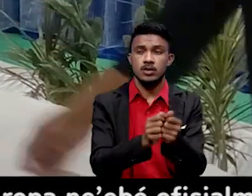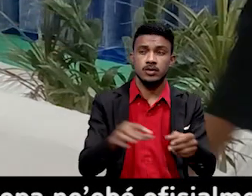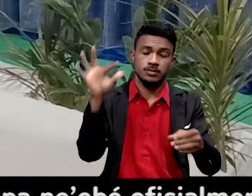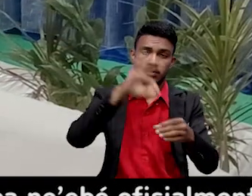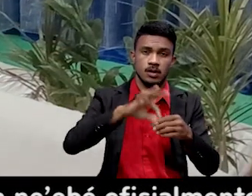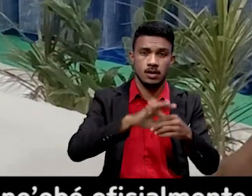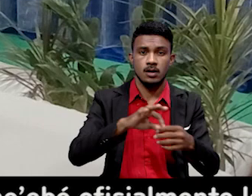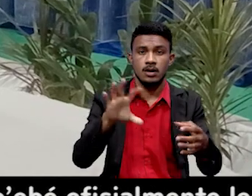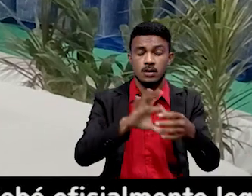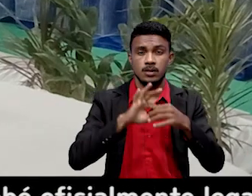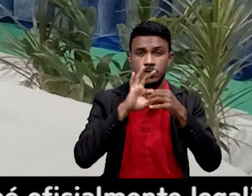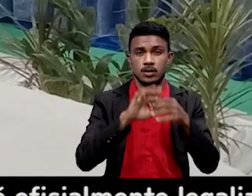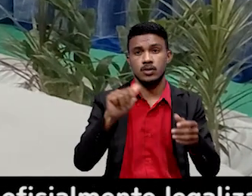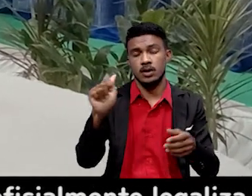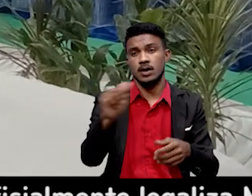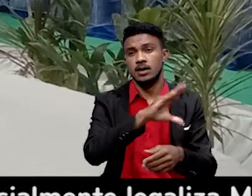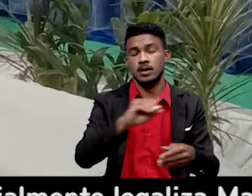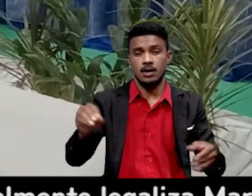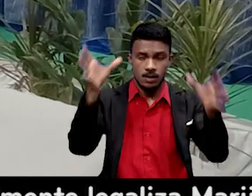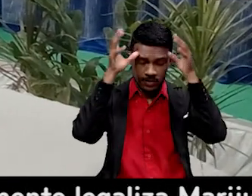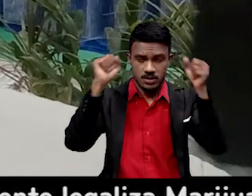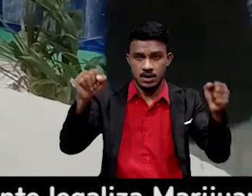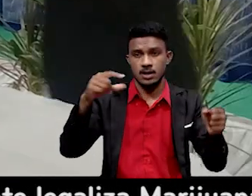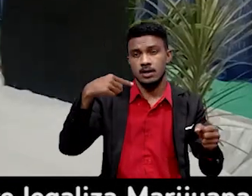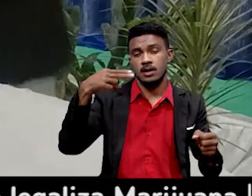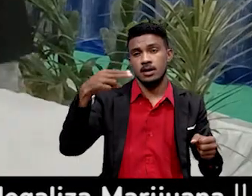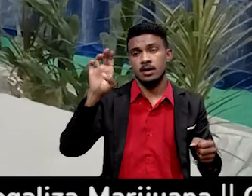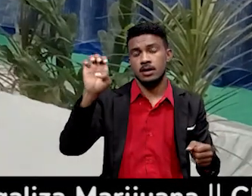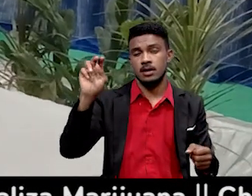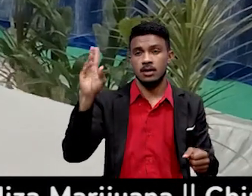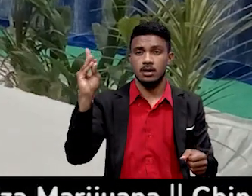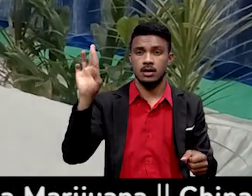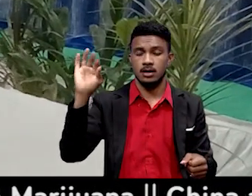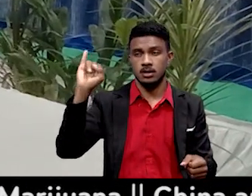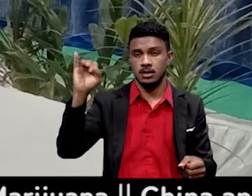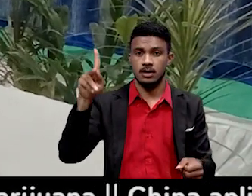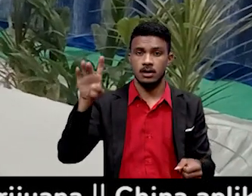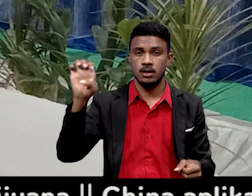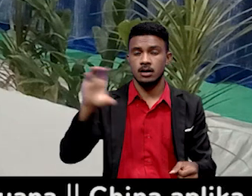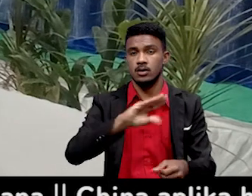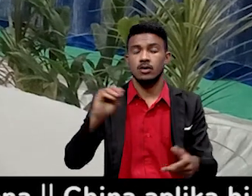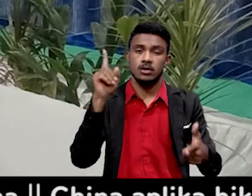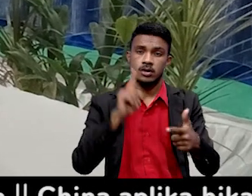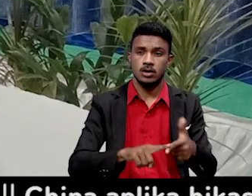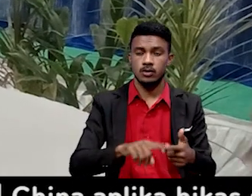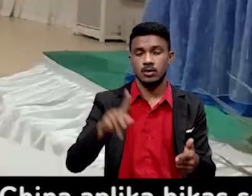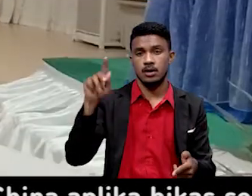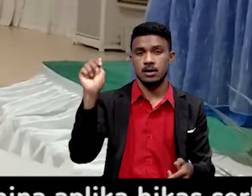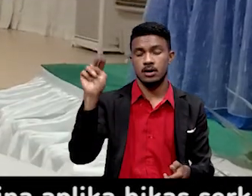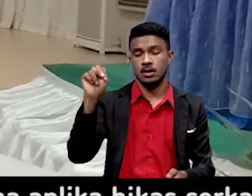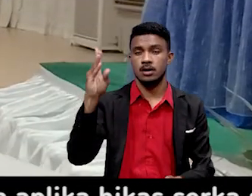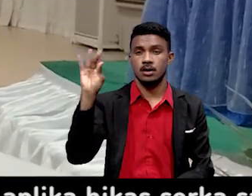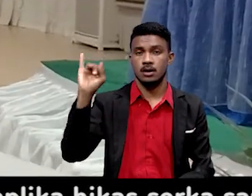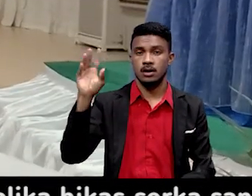ne presidente Magzoran Henrique, no pacote B, presidente Macandido Alves. Ia votação congressista